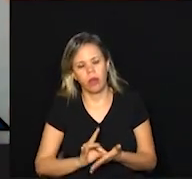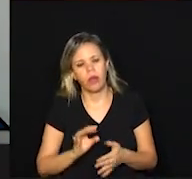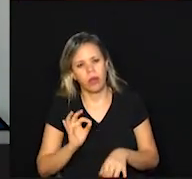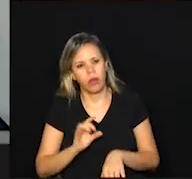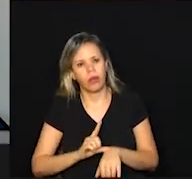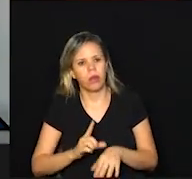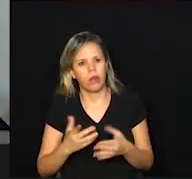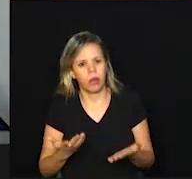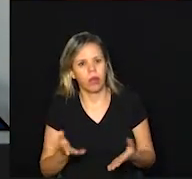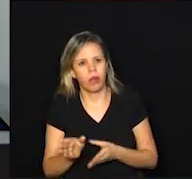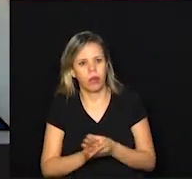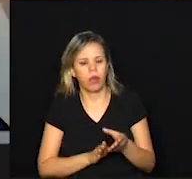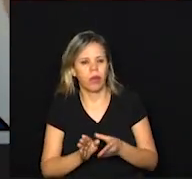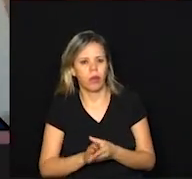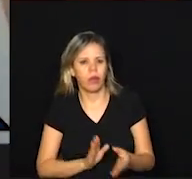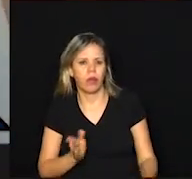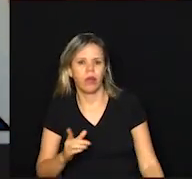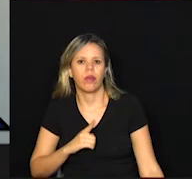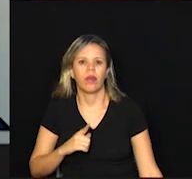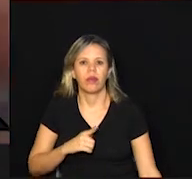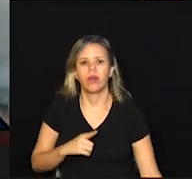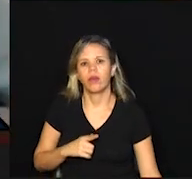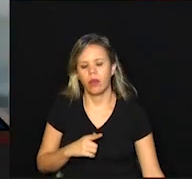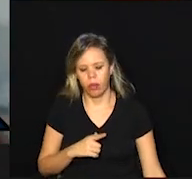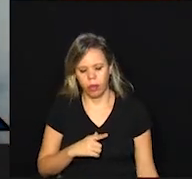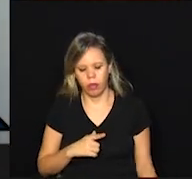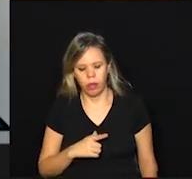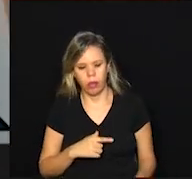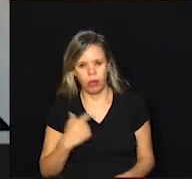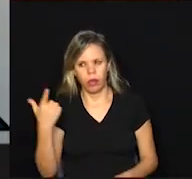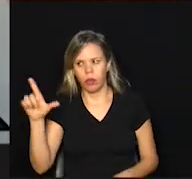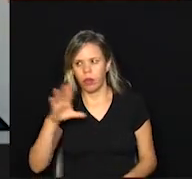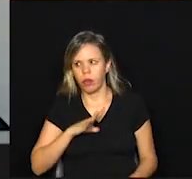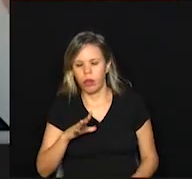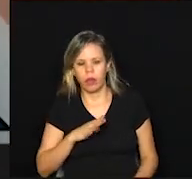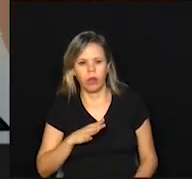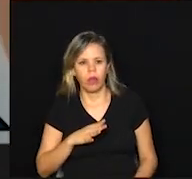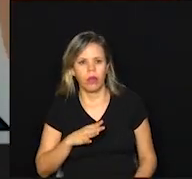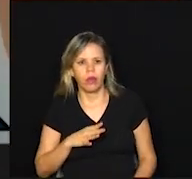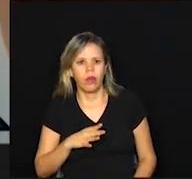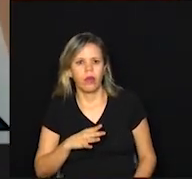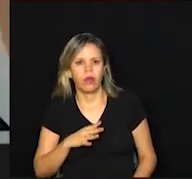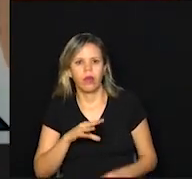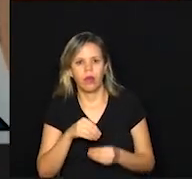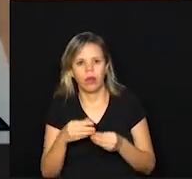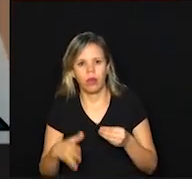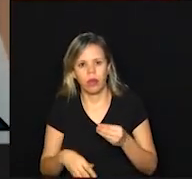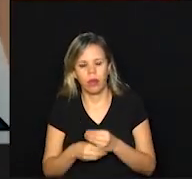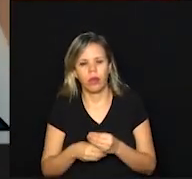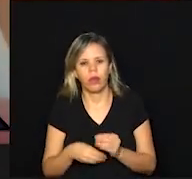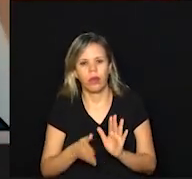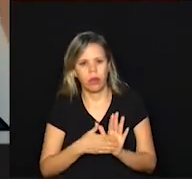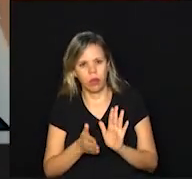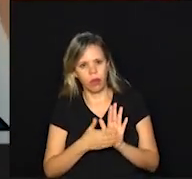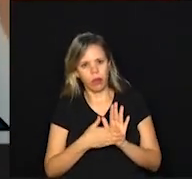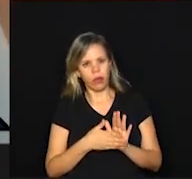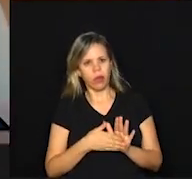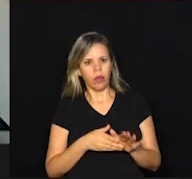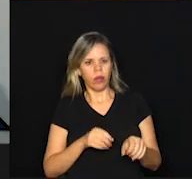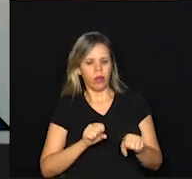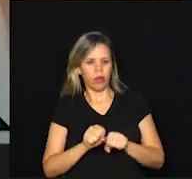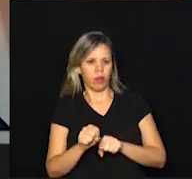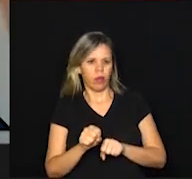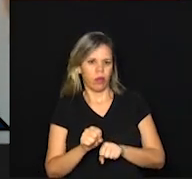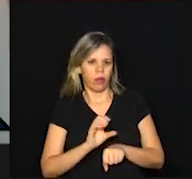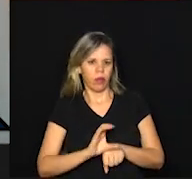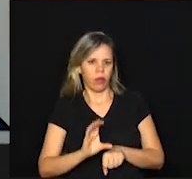já tem esse conselho que eu tô até enviando para outras cidades a composição e e a proposta de Formação desse